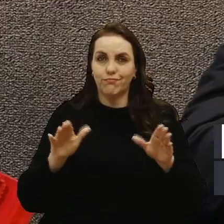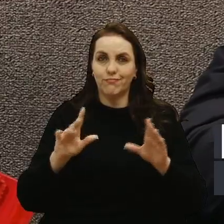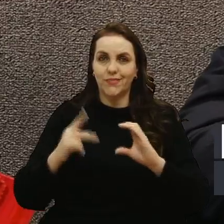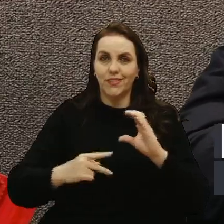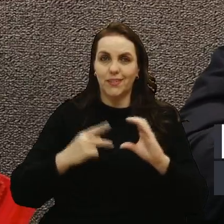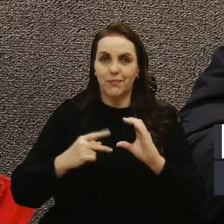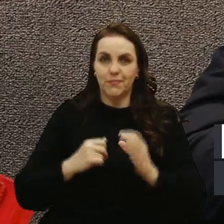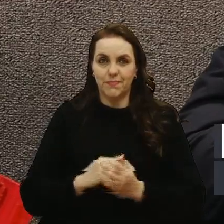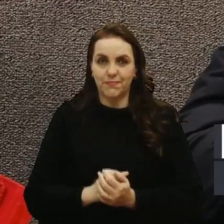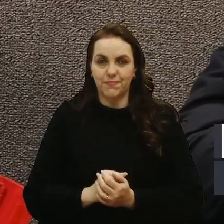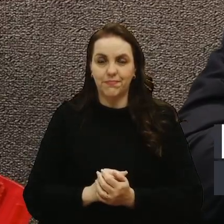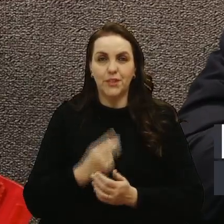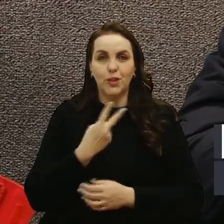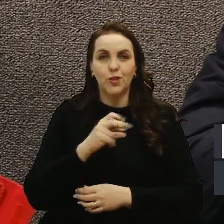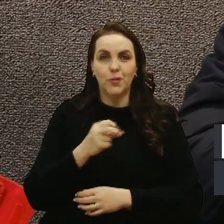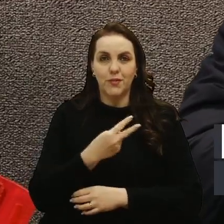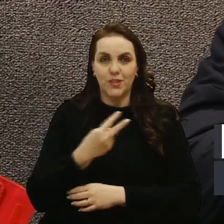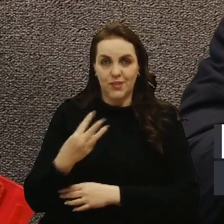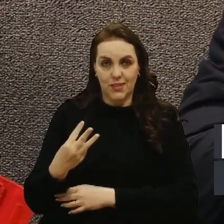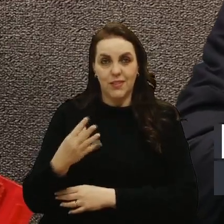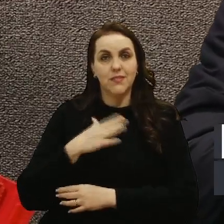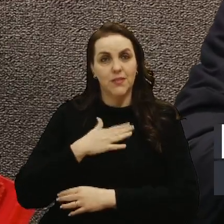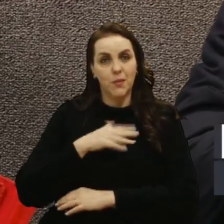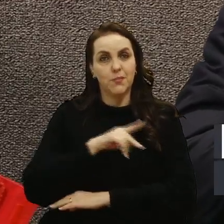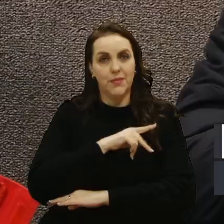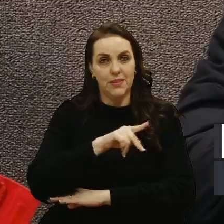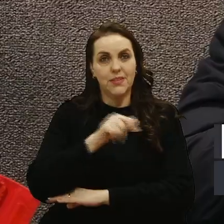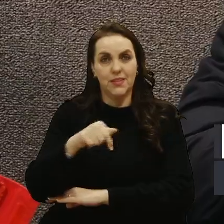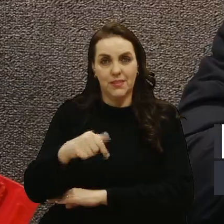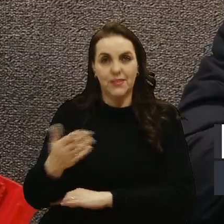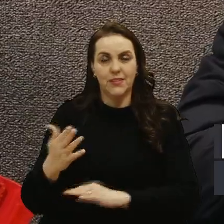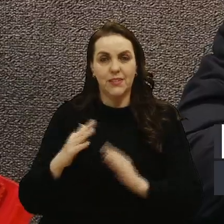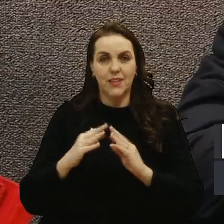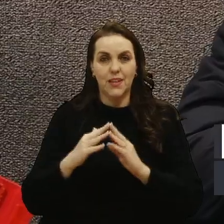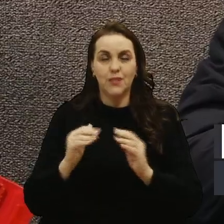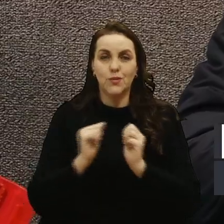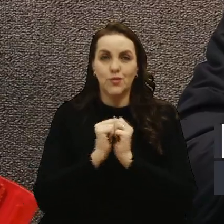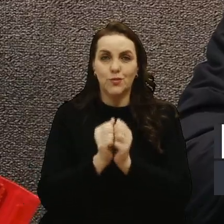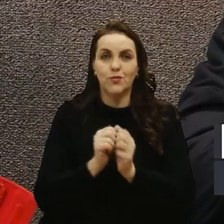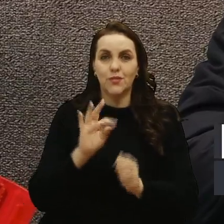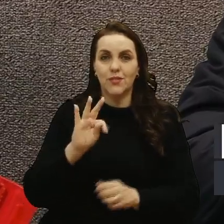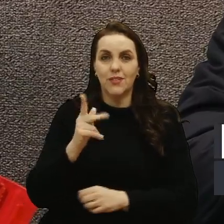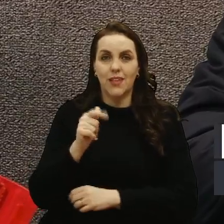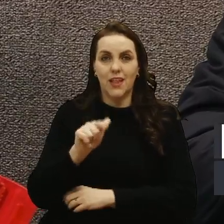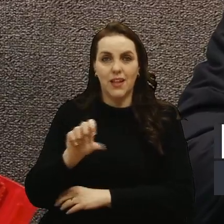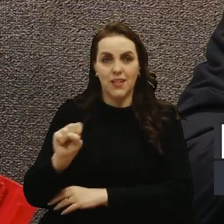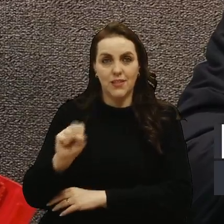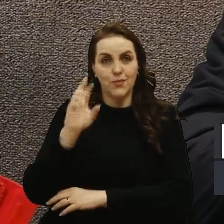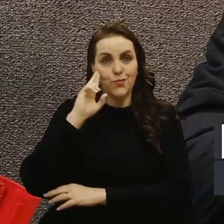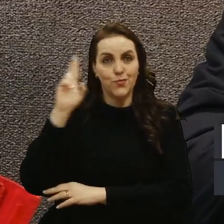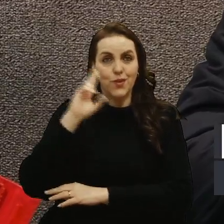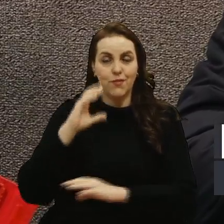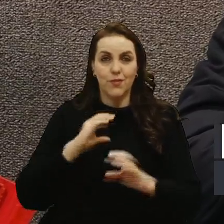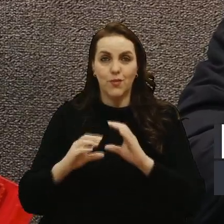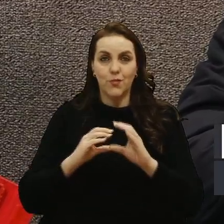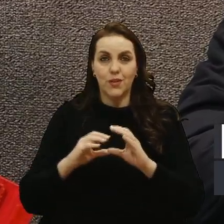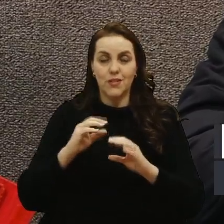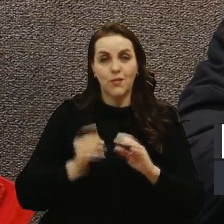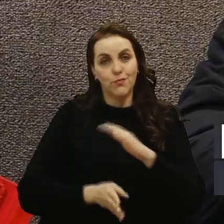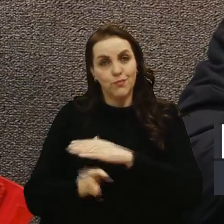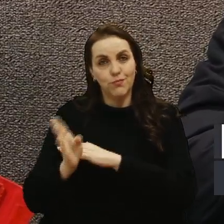desta casa, juntamente com o Thales, que era o chefe da comunicação, nós estivemos 3 vezes a